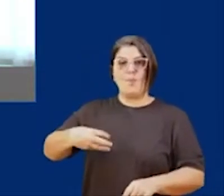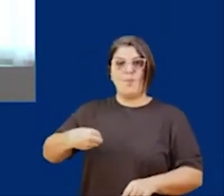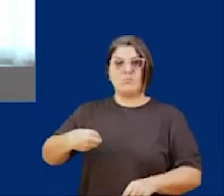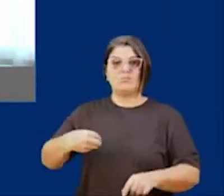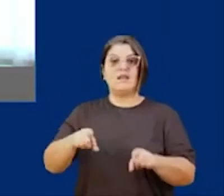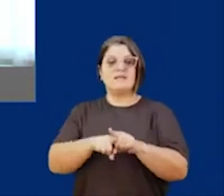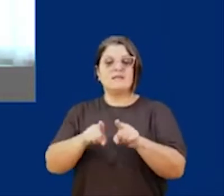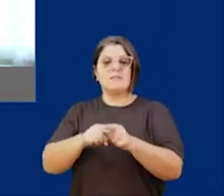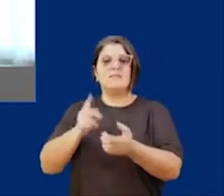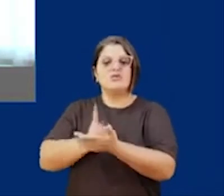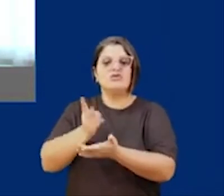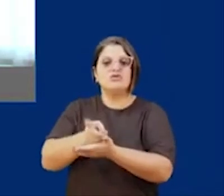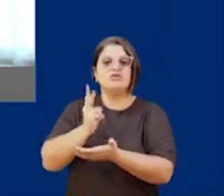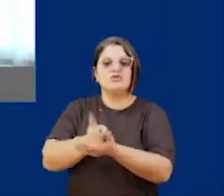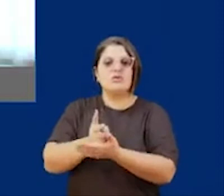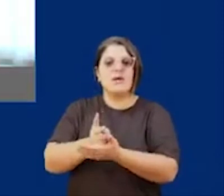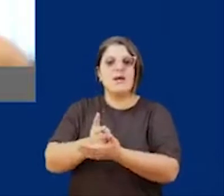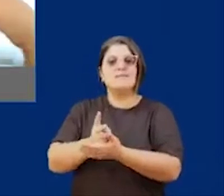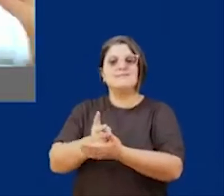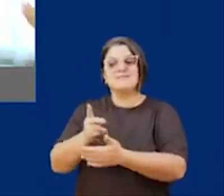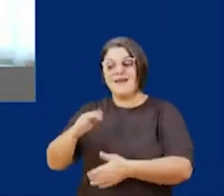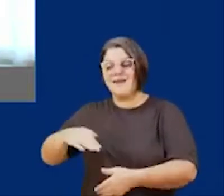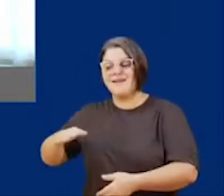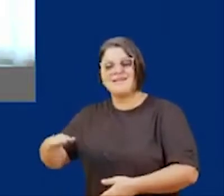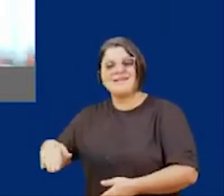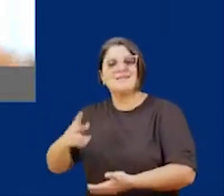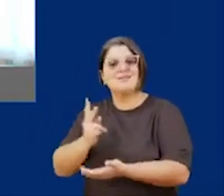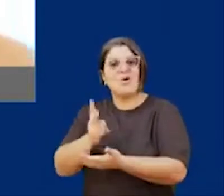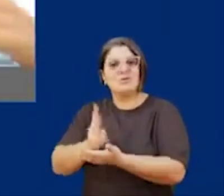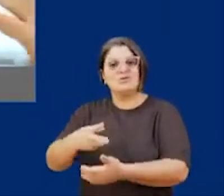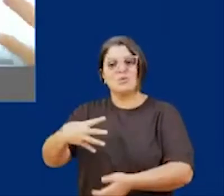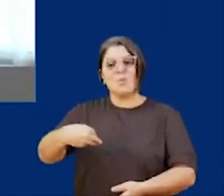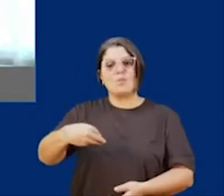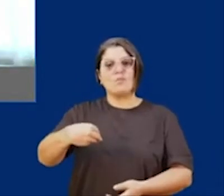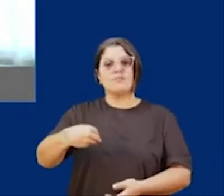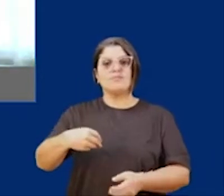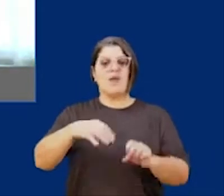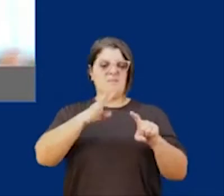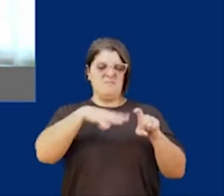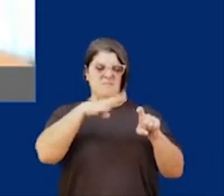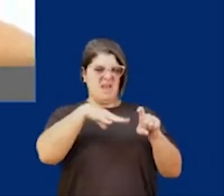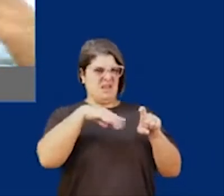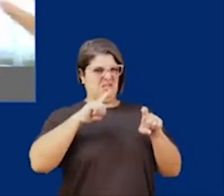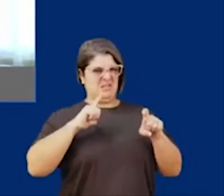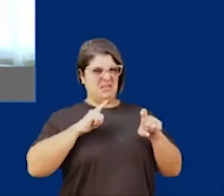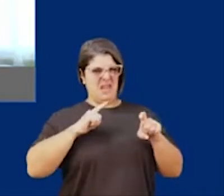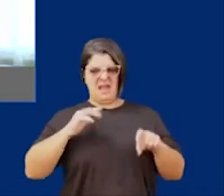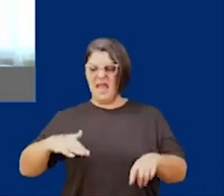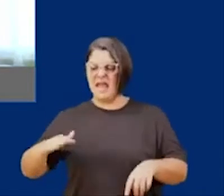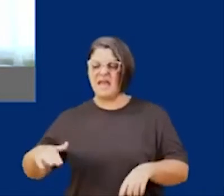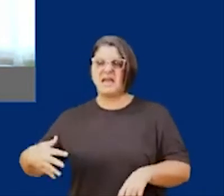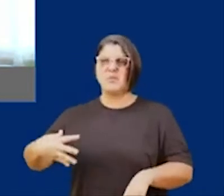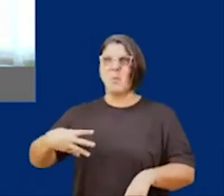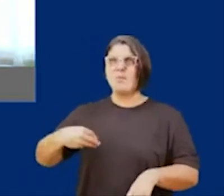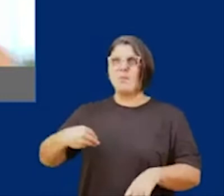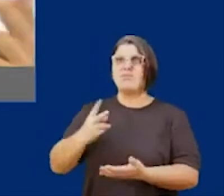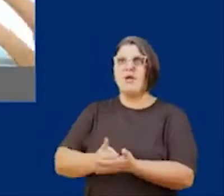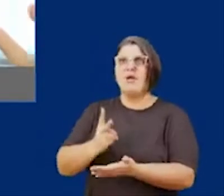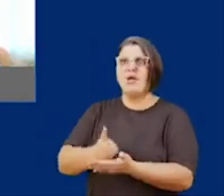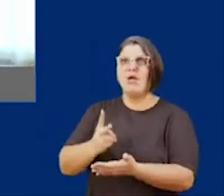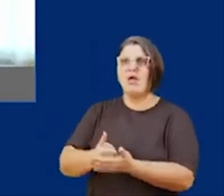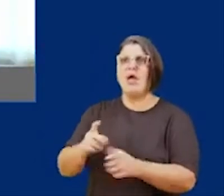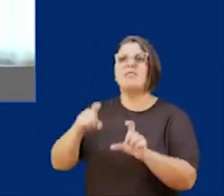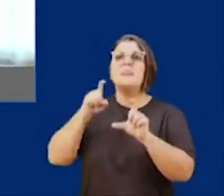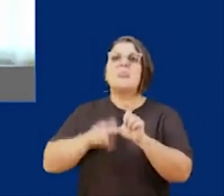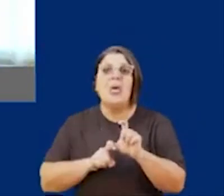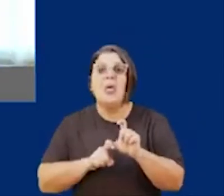muito importante, essa ideia de manter a criança no peito, né? Existem alguns mitos, que se a criança ficar mais tempo no peito, ela vai ficar dependente da mulher, e na verdade